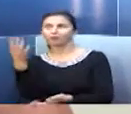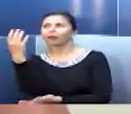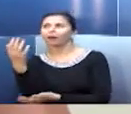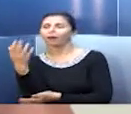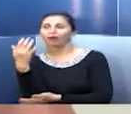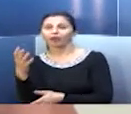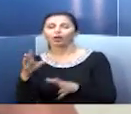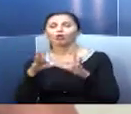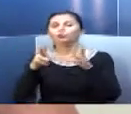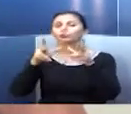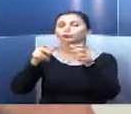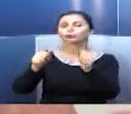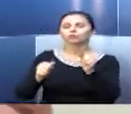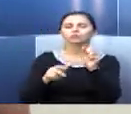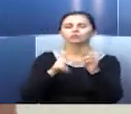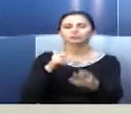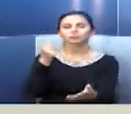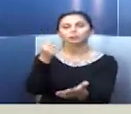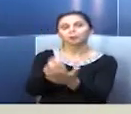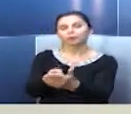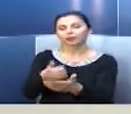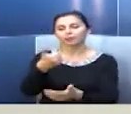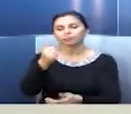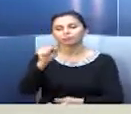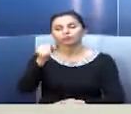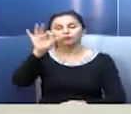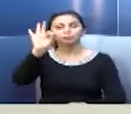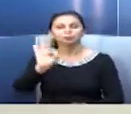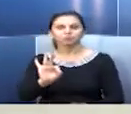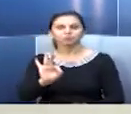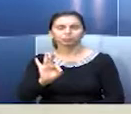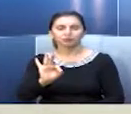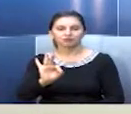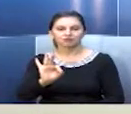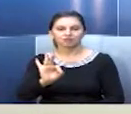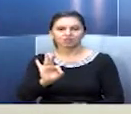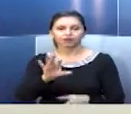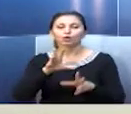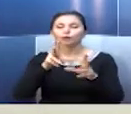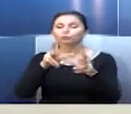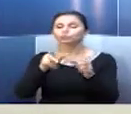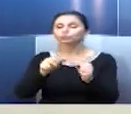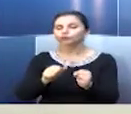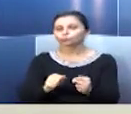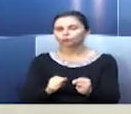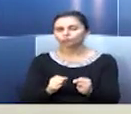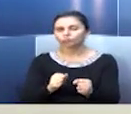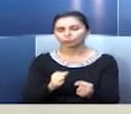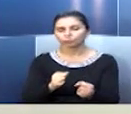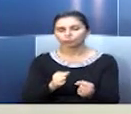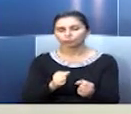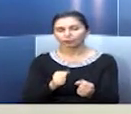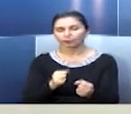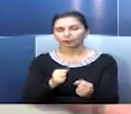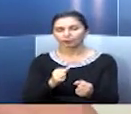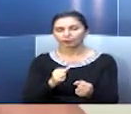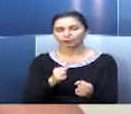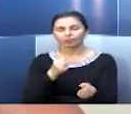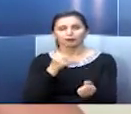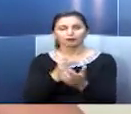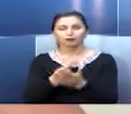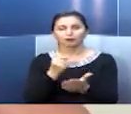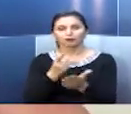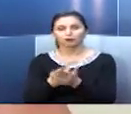todos eles pagam 18% do consumo de suas mercadorias. O